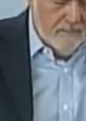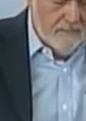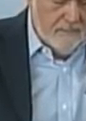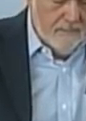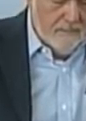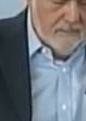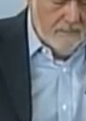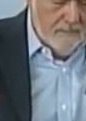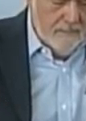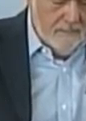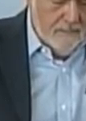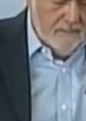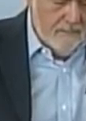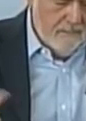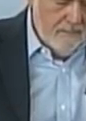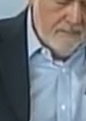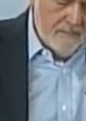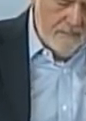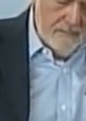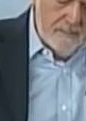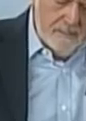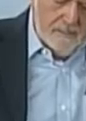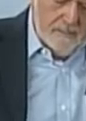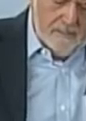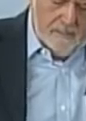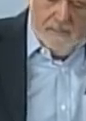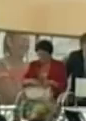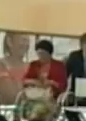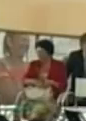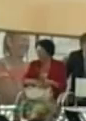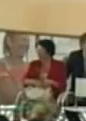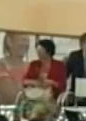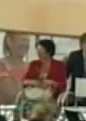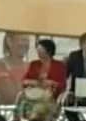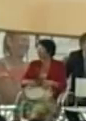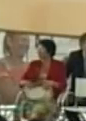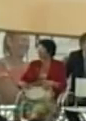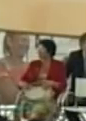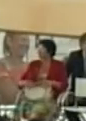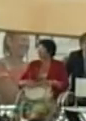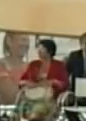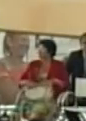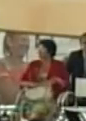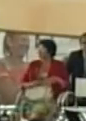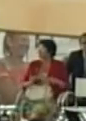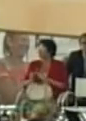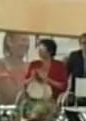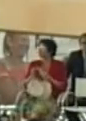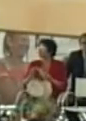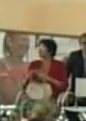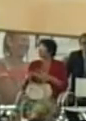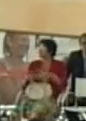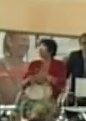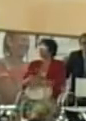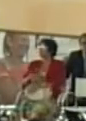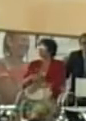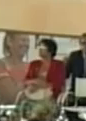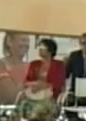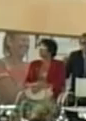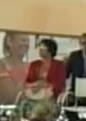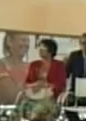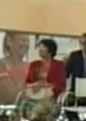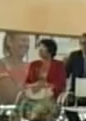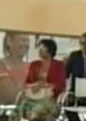juntos, com a equipe montada pela Caixa Econômica, pelo superintendente da Caixa, aqui da Bahia, Aristóteles,